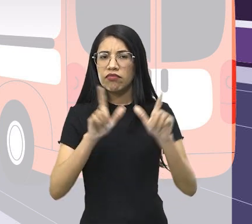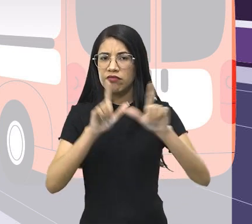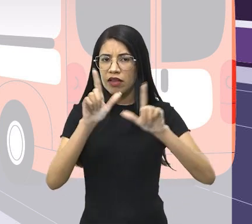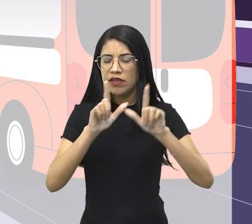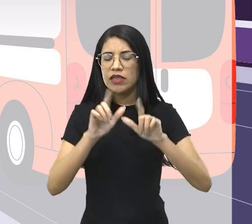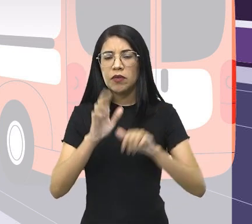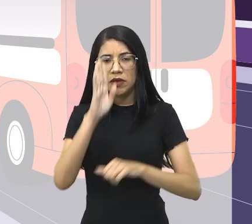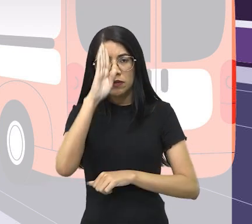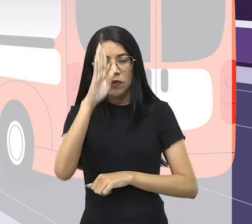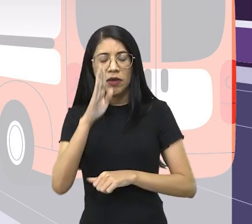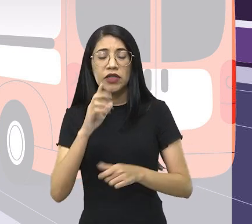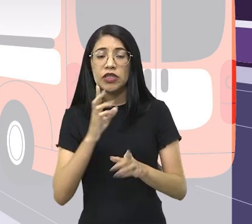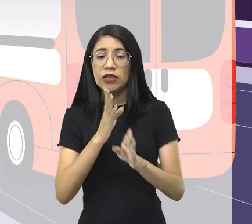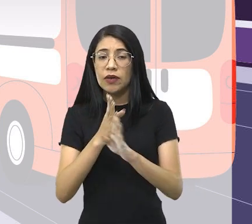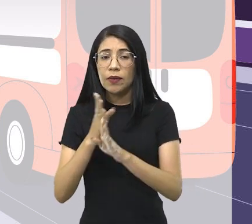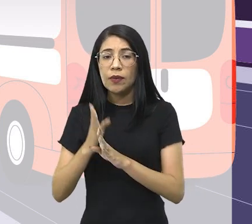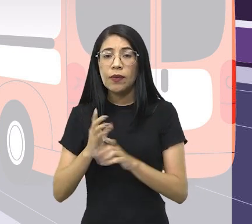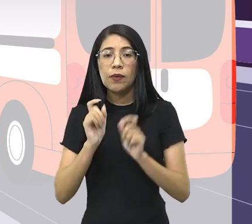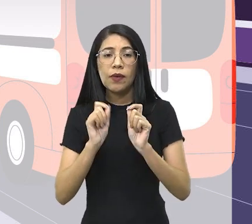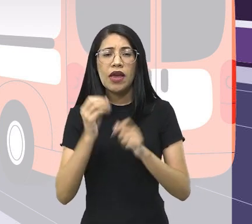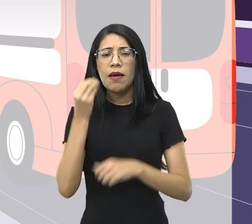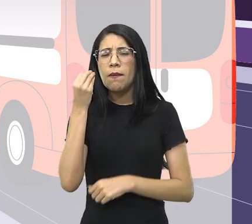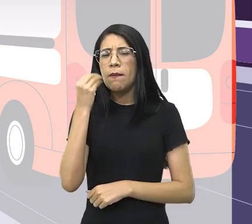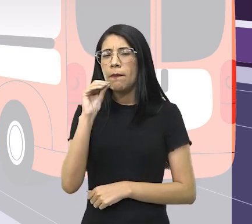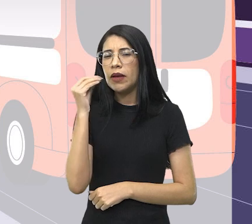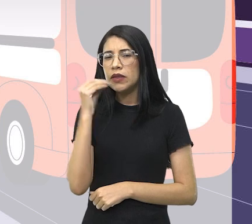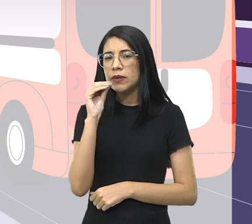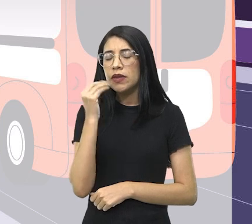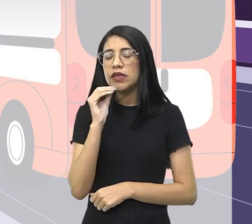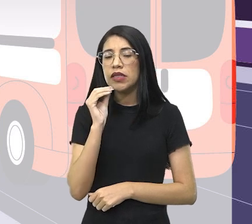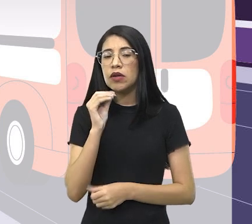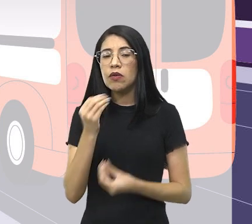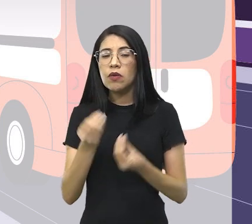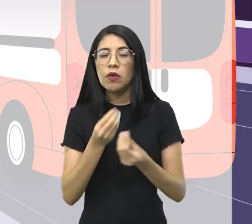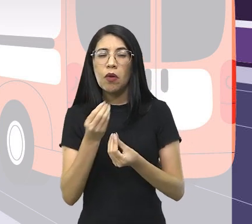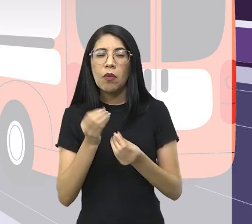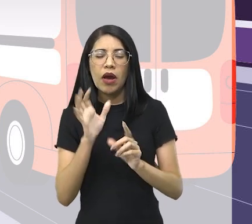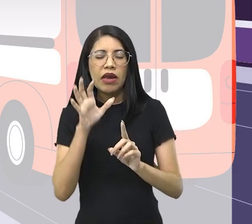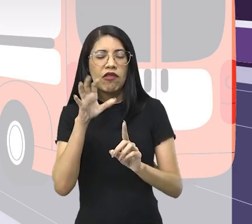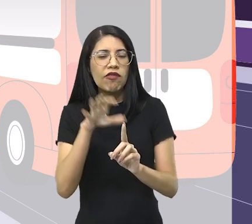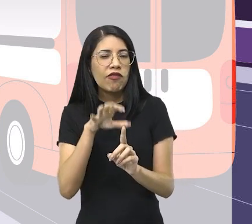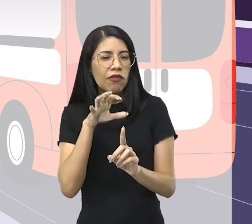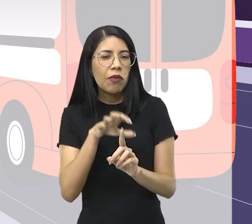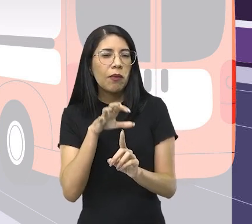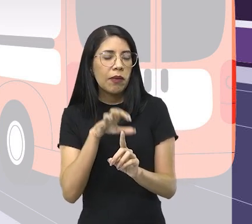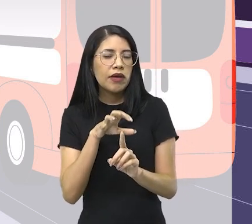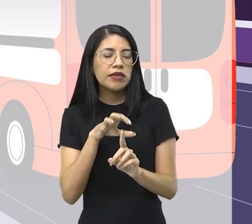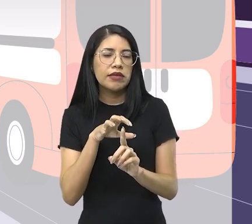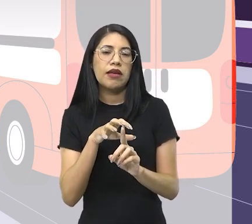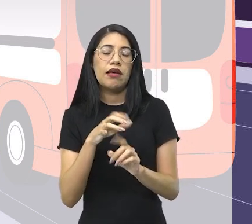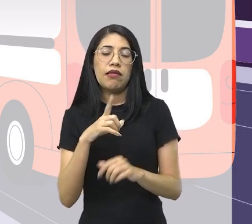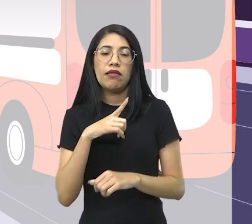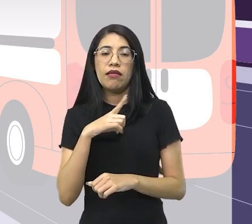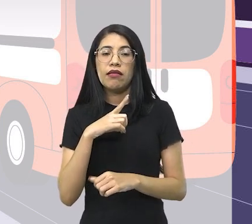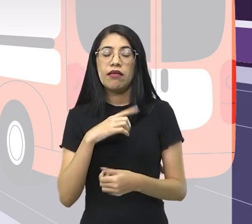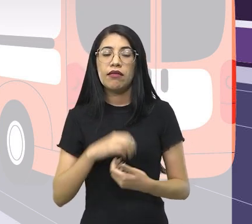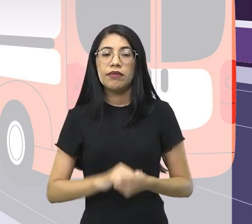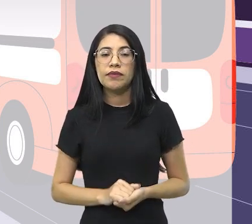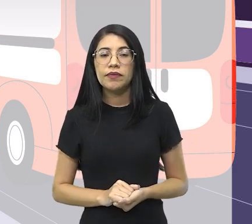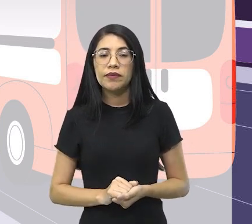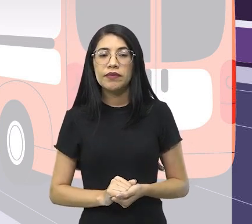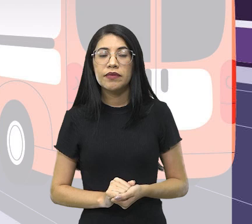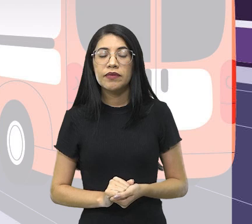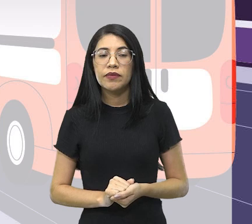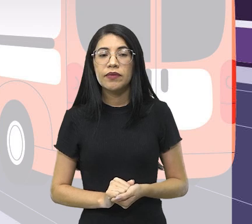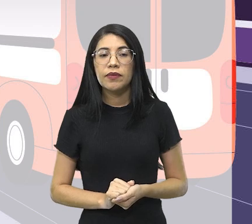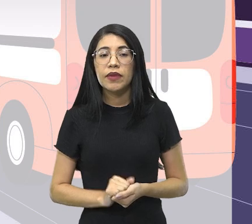nós encontramos essa persuasão, esse poder de convencimento que a publicidade tem, mais uma vez, como eu já